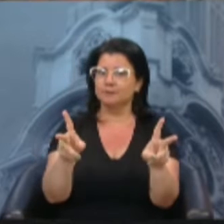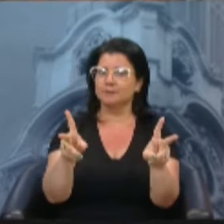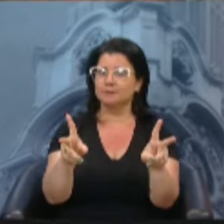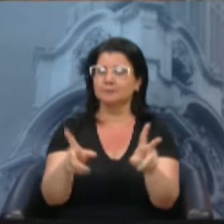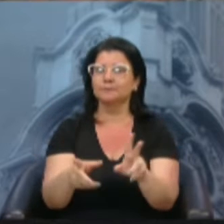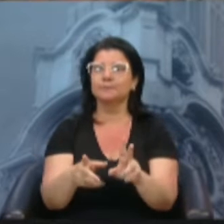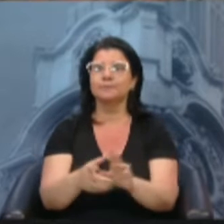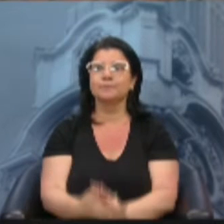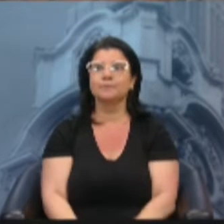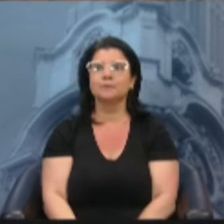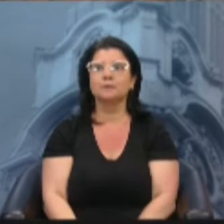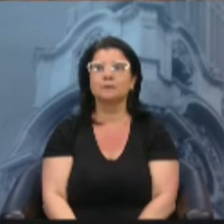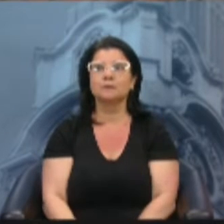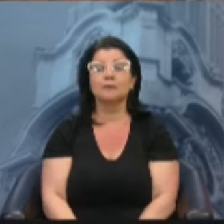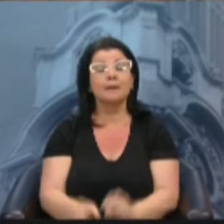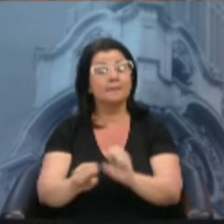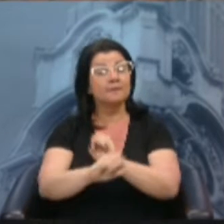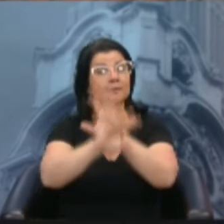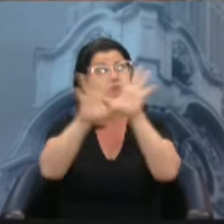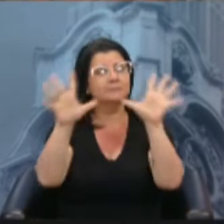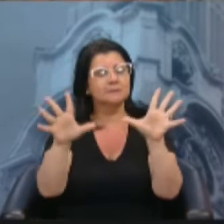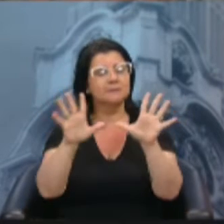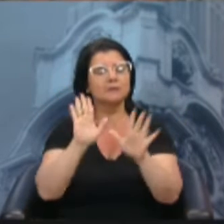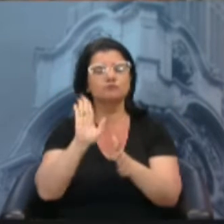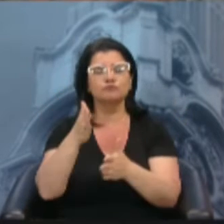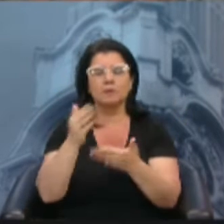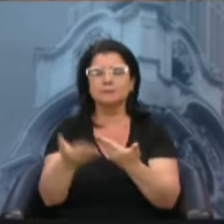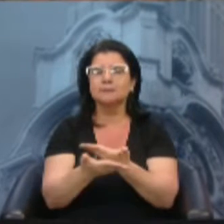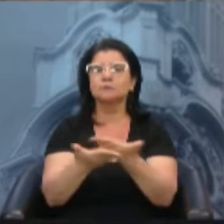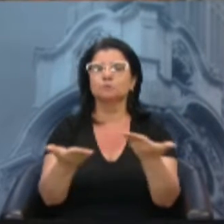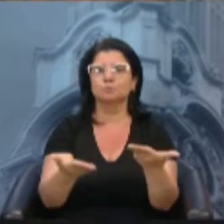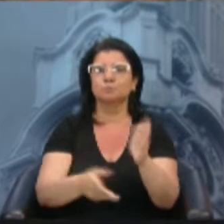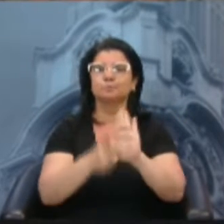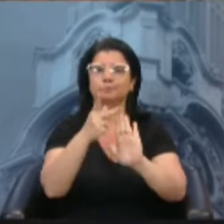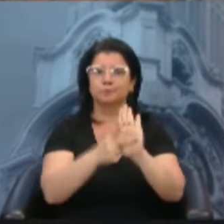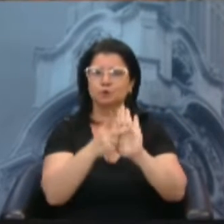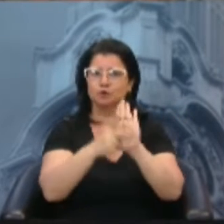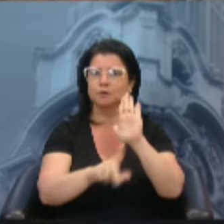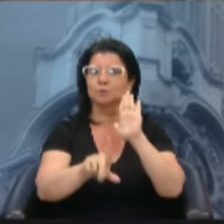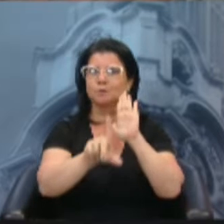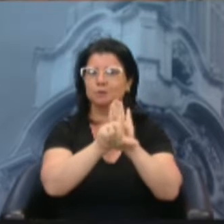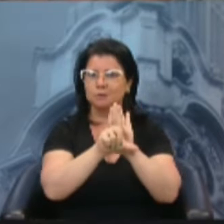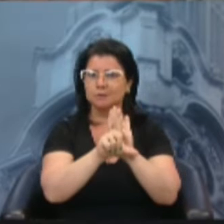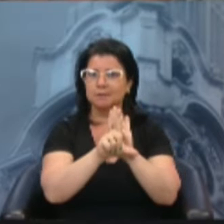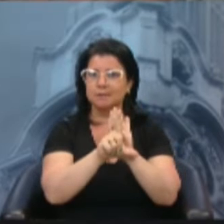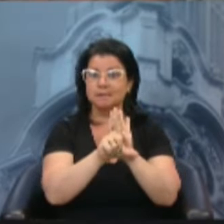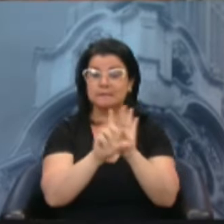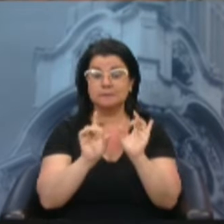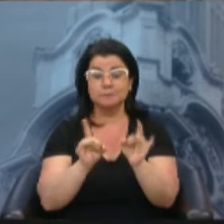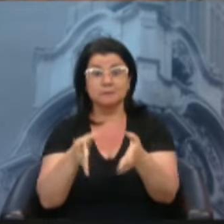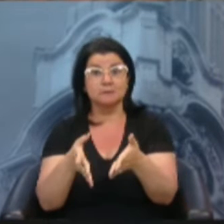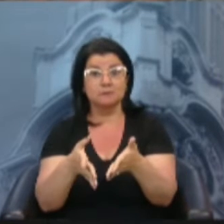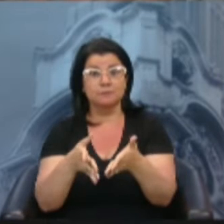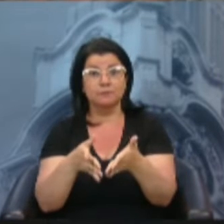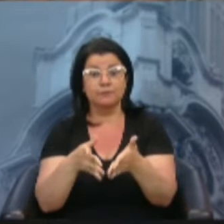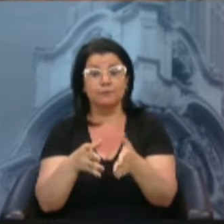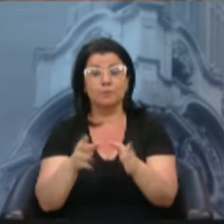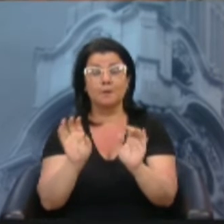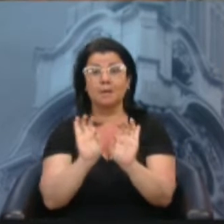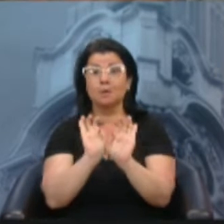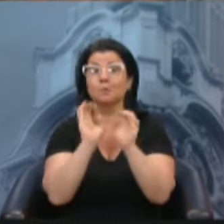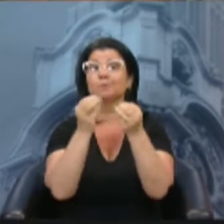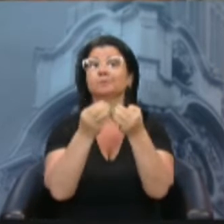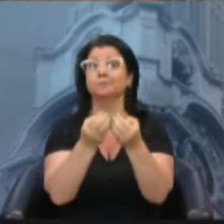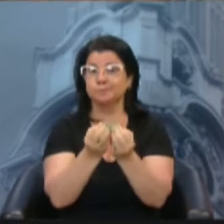para tornar mais claro, isso está disposto lá no projeto de lei, especificamente para, né, o Estádio Olímpico, a